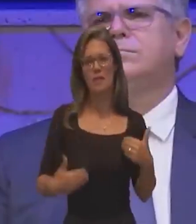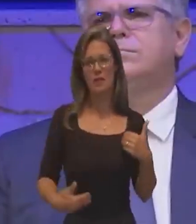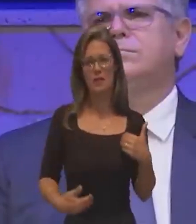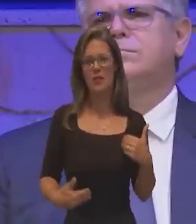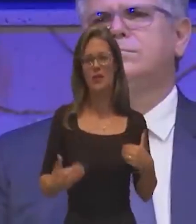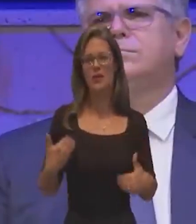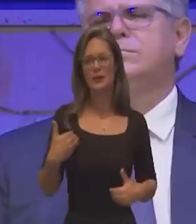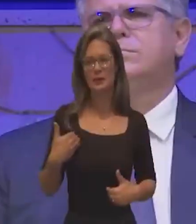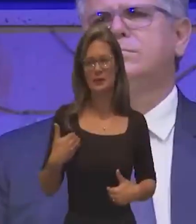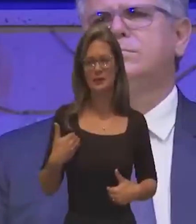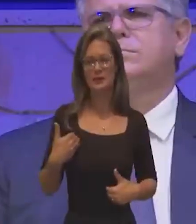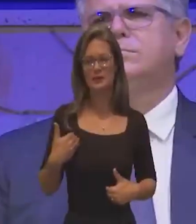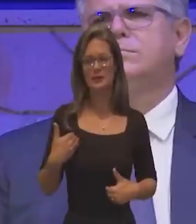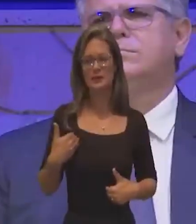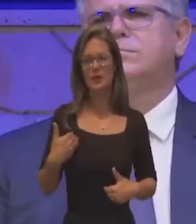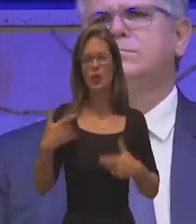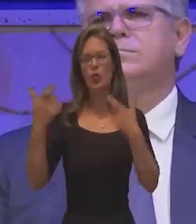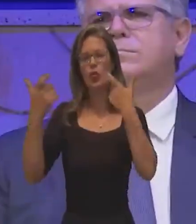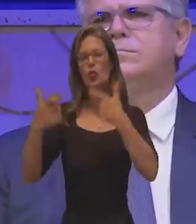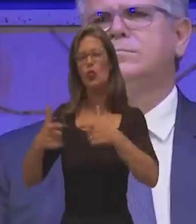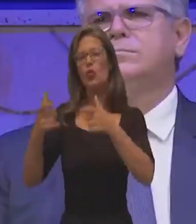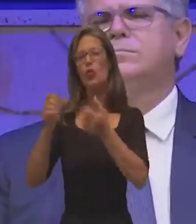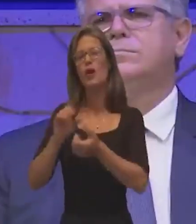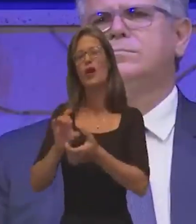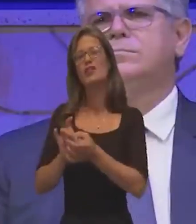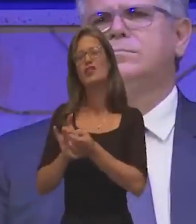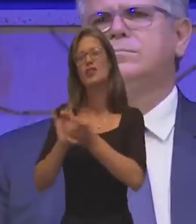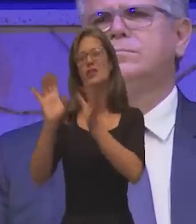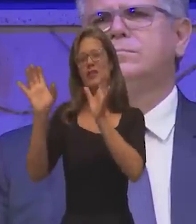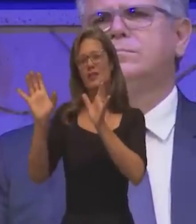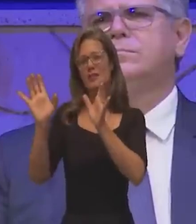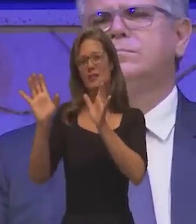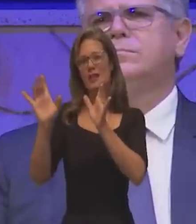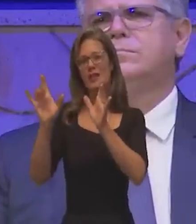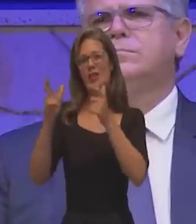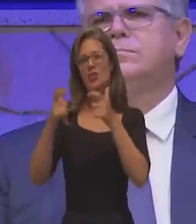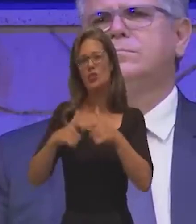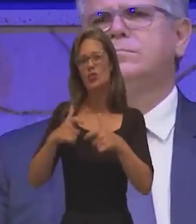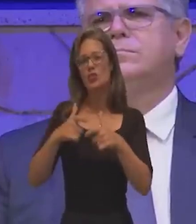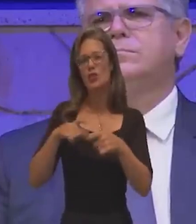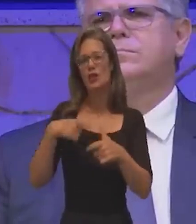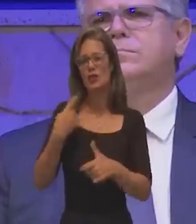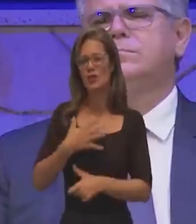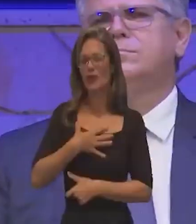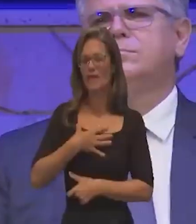para um lugar da liberdade como filhos de Deus.